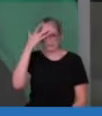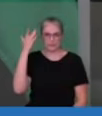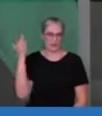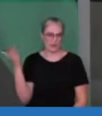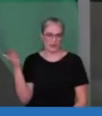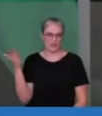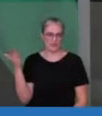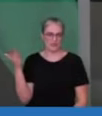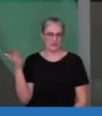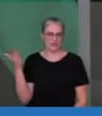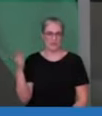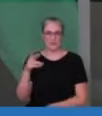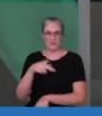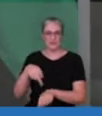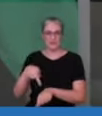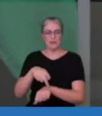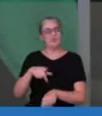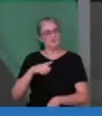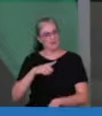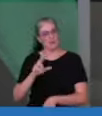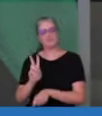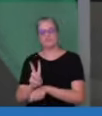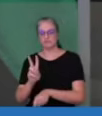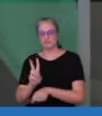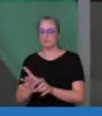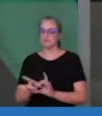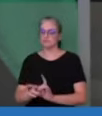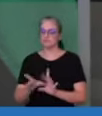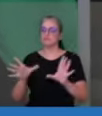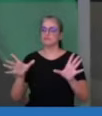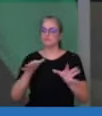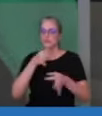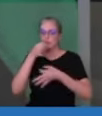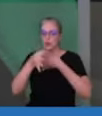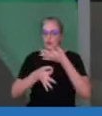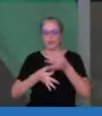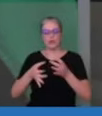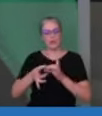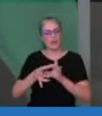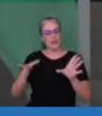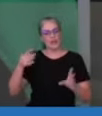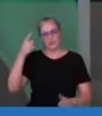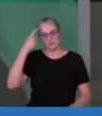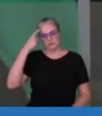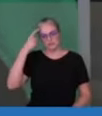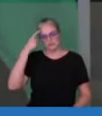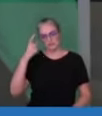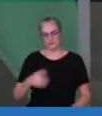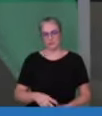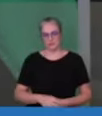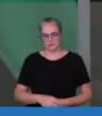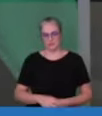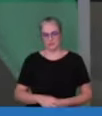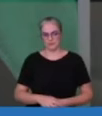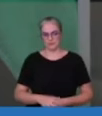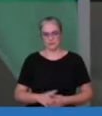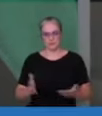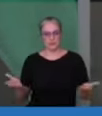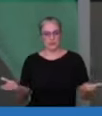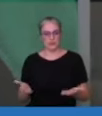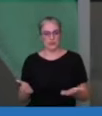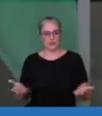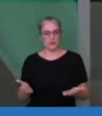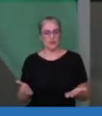totalmente a liberdade de expressão, o livre pensamento. A gente tem um país hoje que o